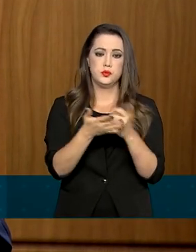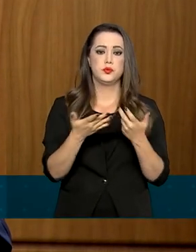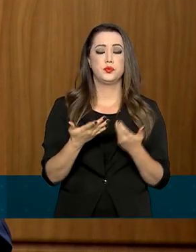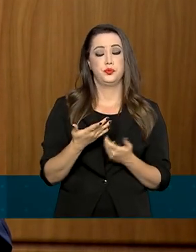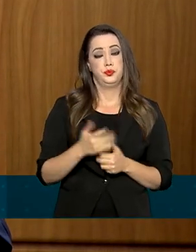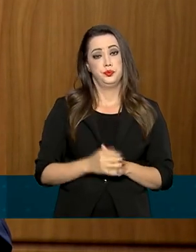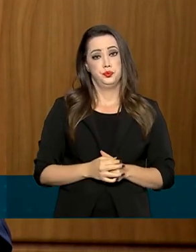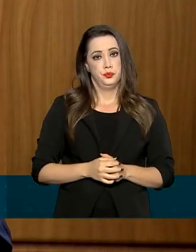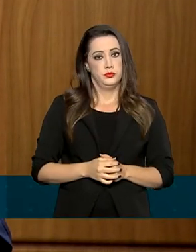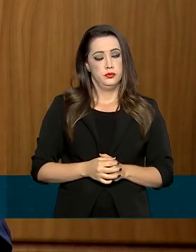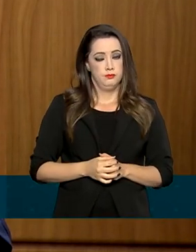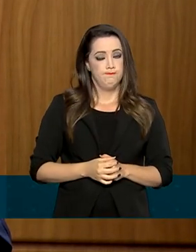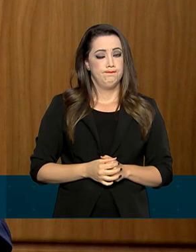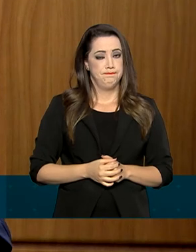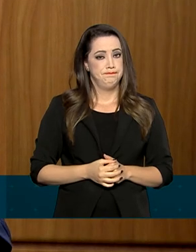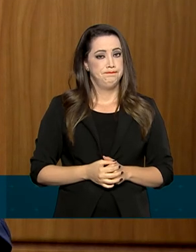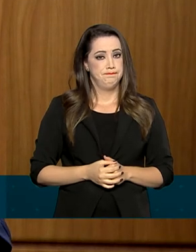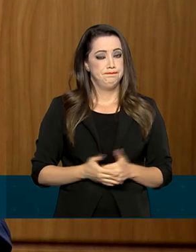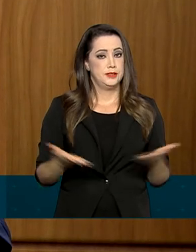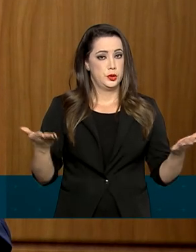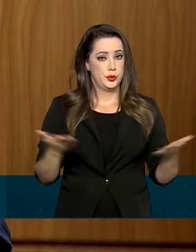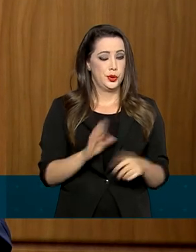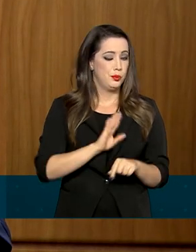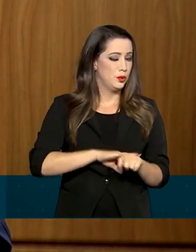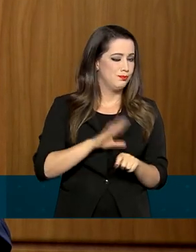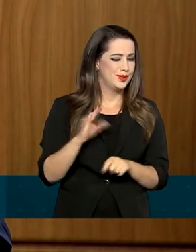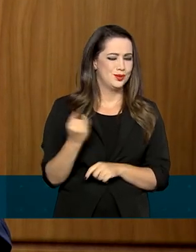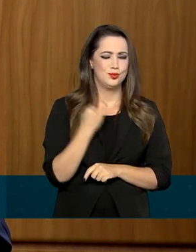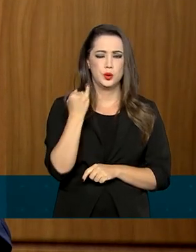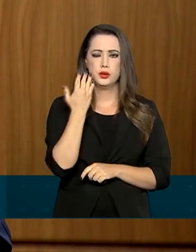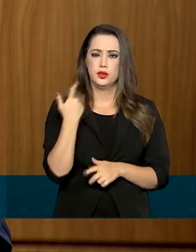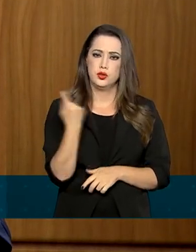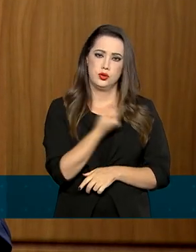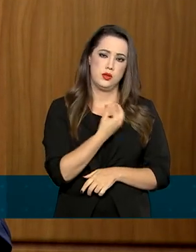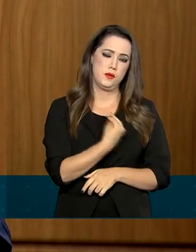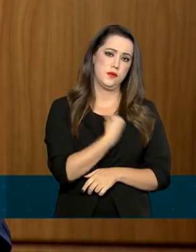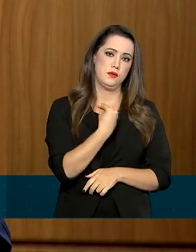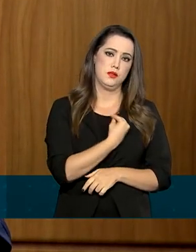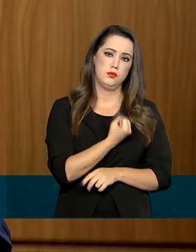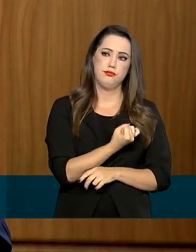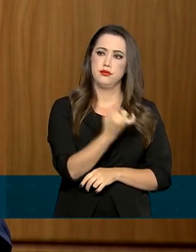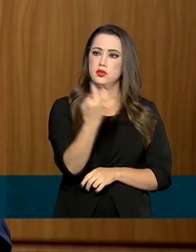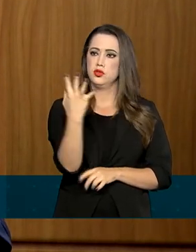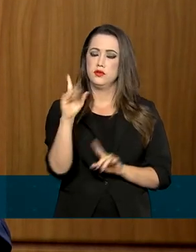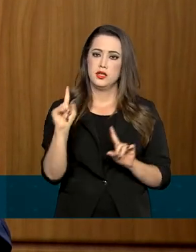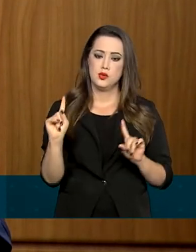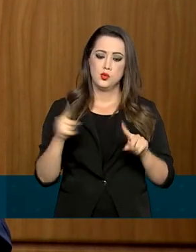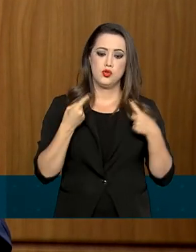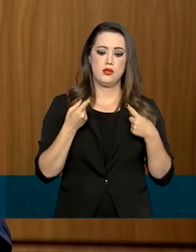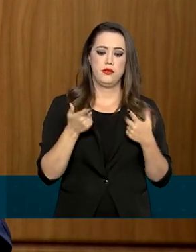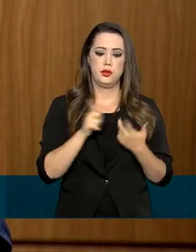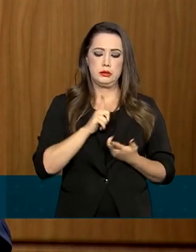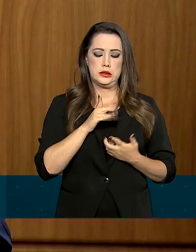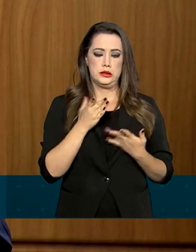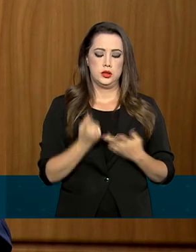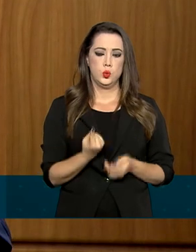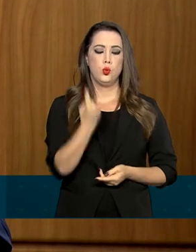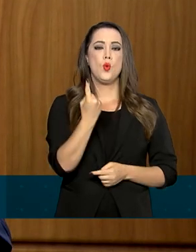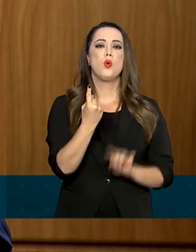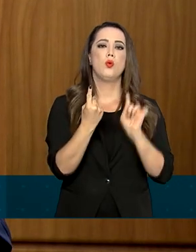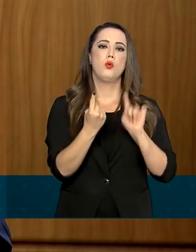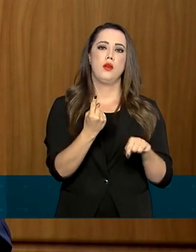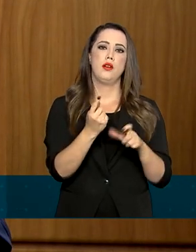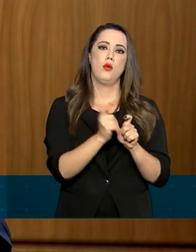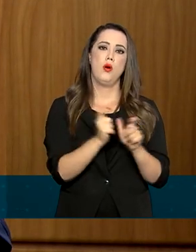Covid-19. O momento singular que estamos vivendo trouxe os mais diversos desafios. E um deles